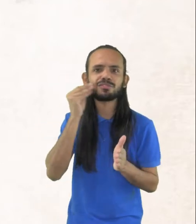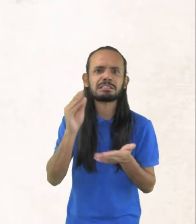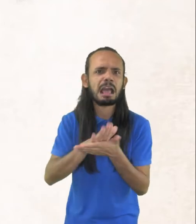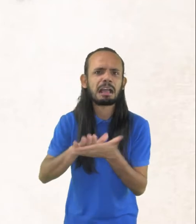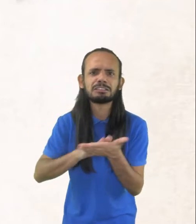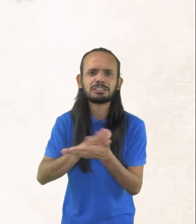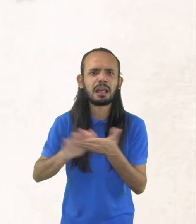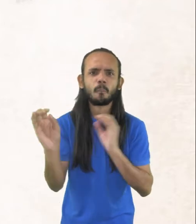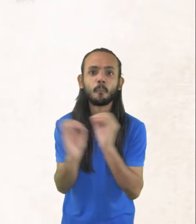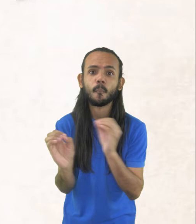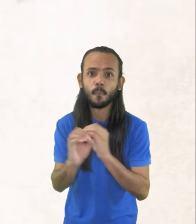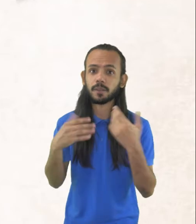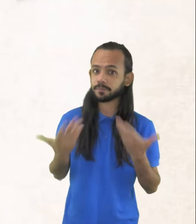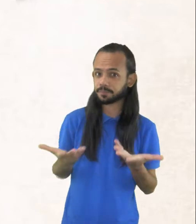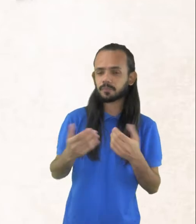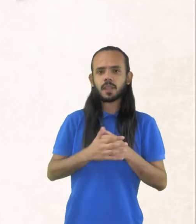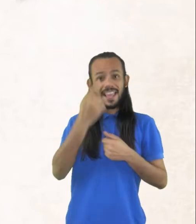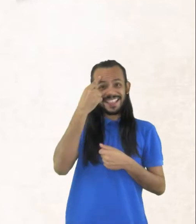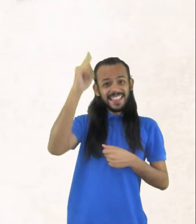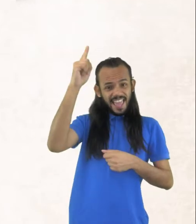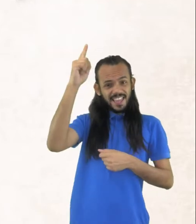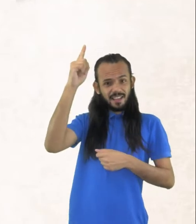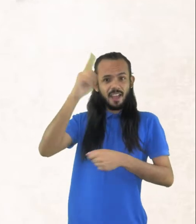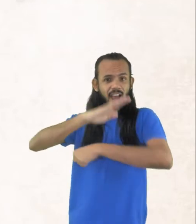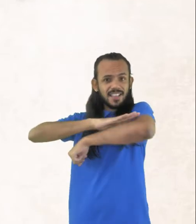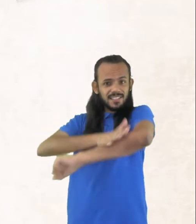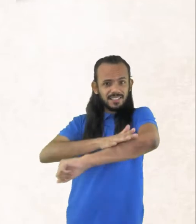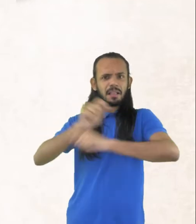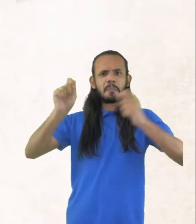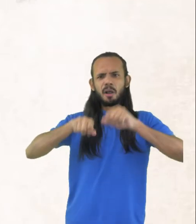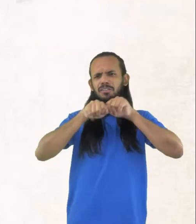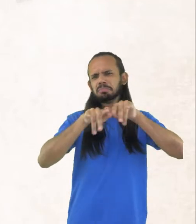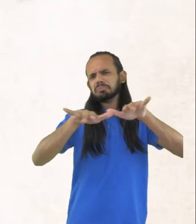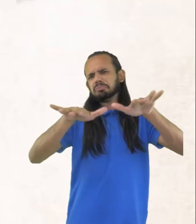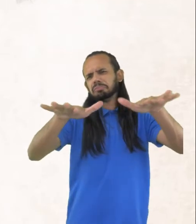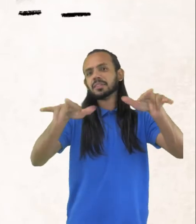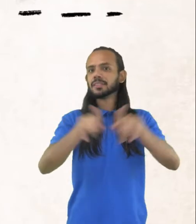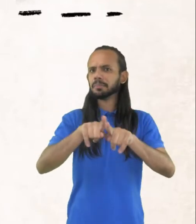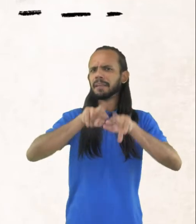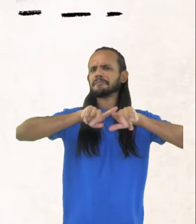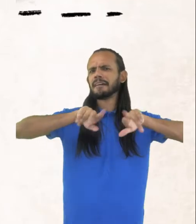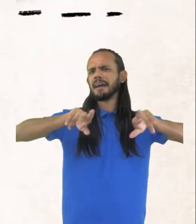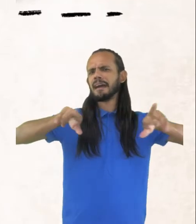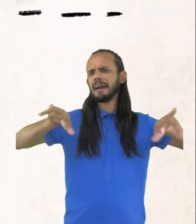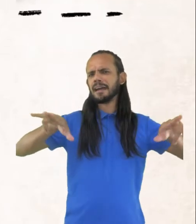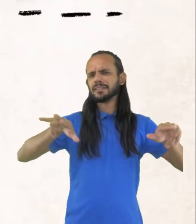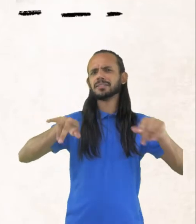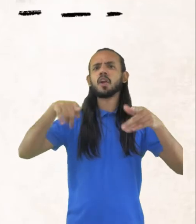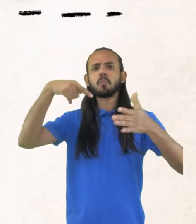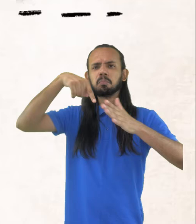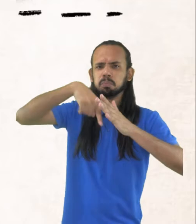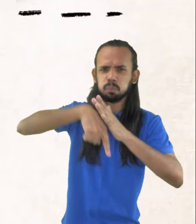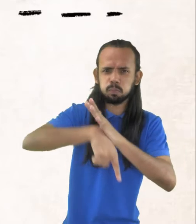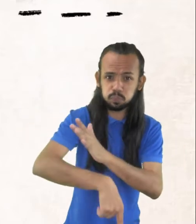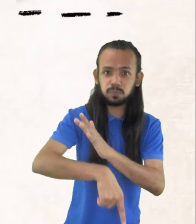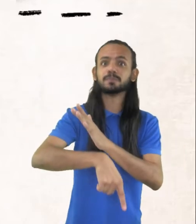a oportunidades e recursos valiosos. As ideias racistas podem ser difundidas de várias maneiras pela sociedade e ganhar